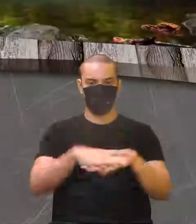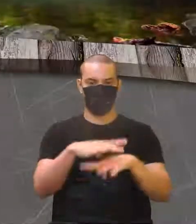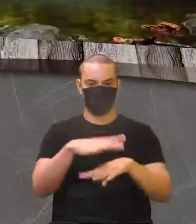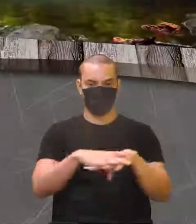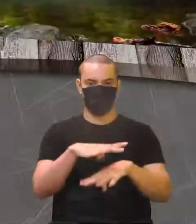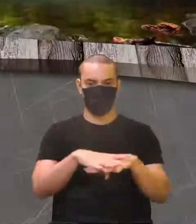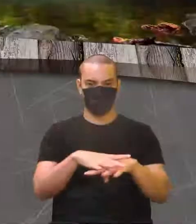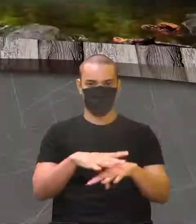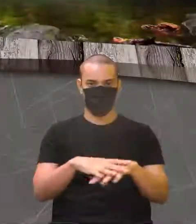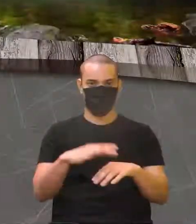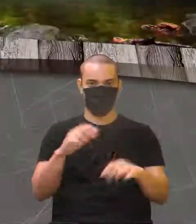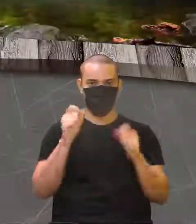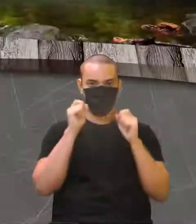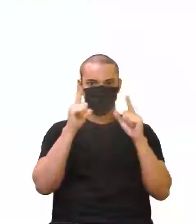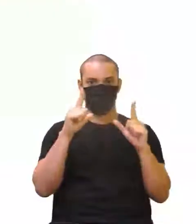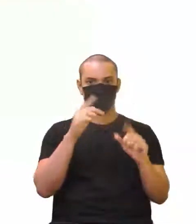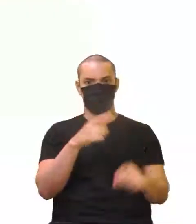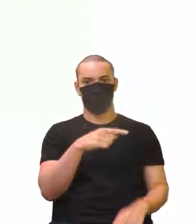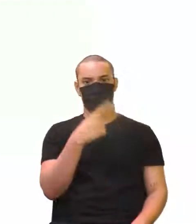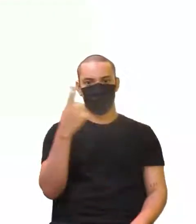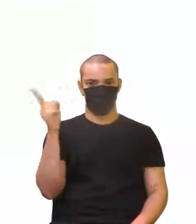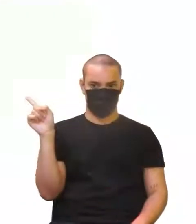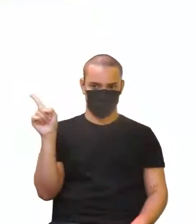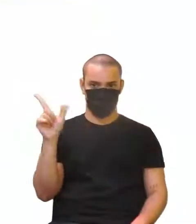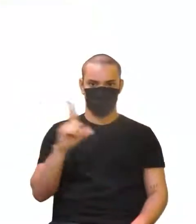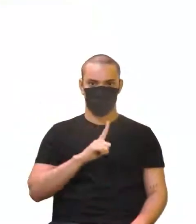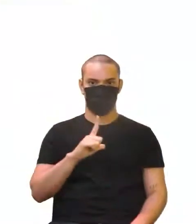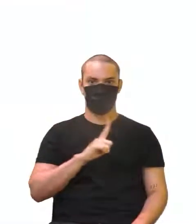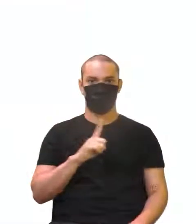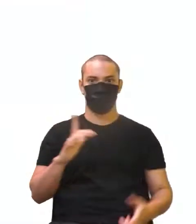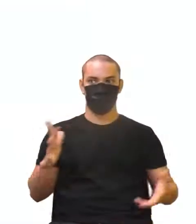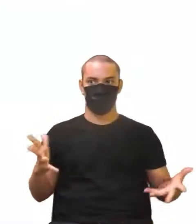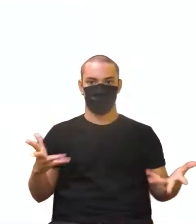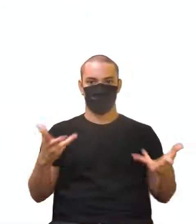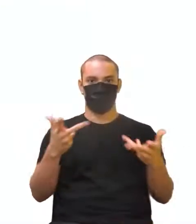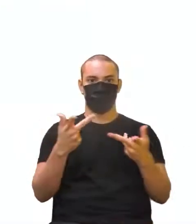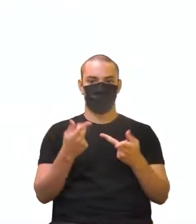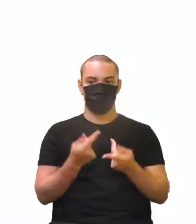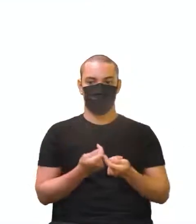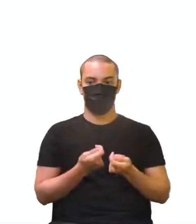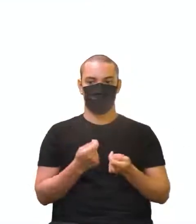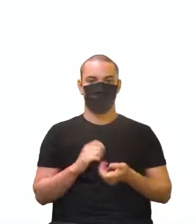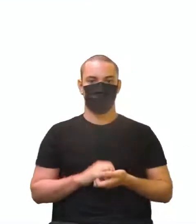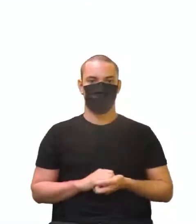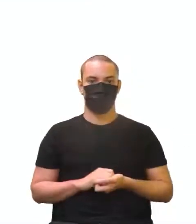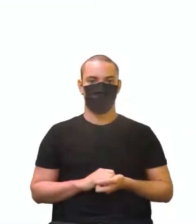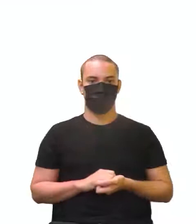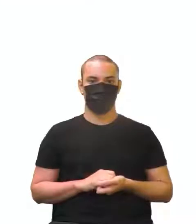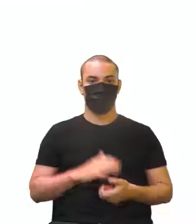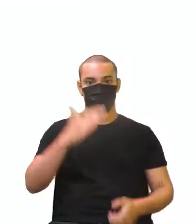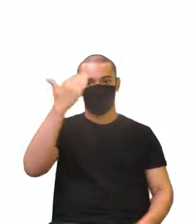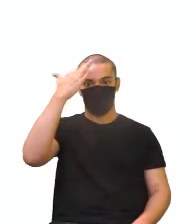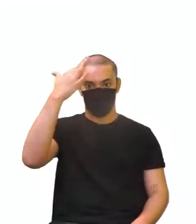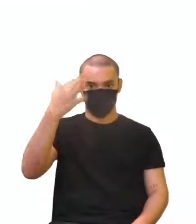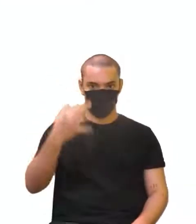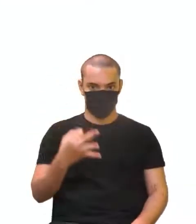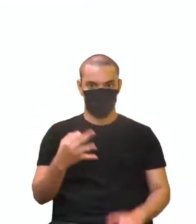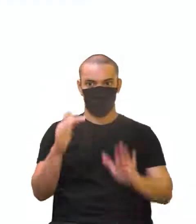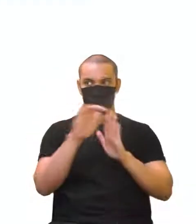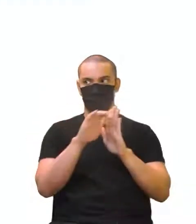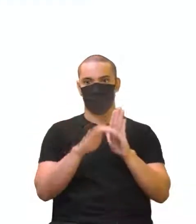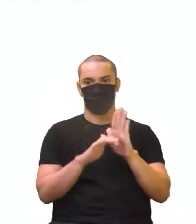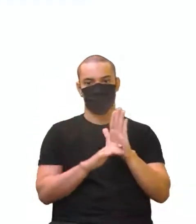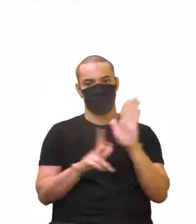então? Vamos lá. Se liga na tela. Então nós temos ali habilidades, prof. Quais são? As habilidades são entender os